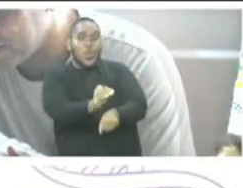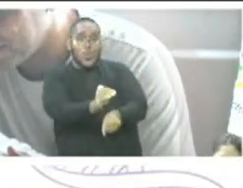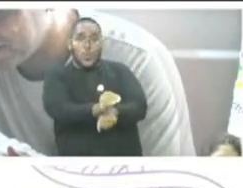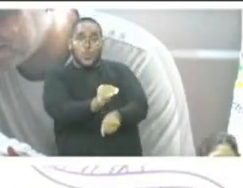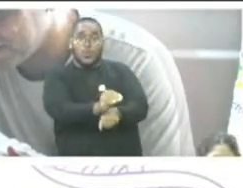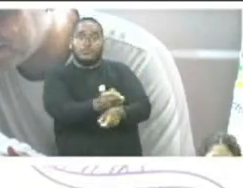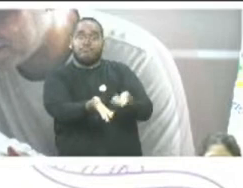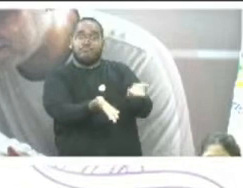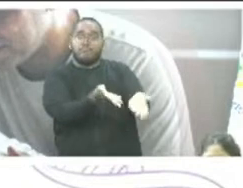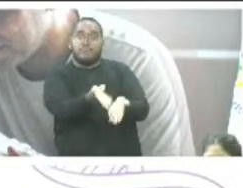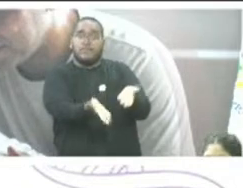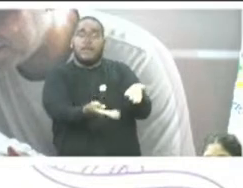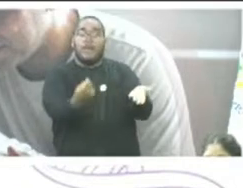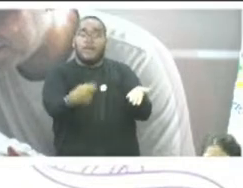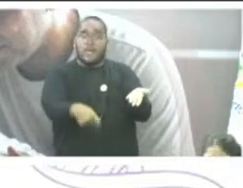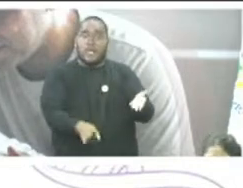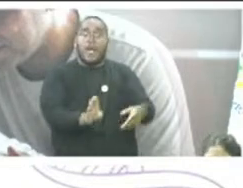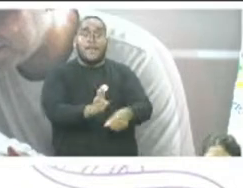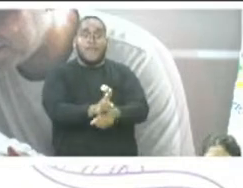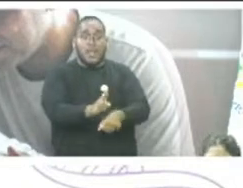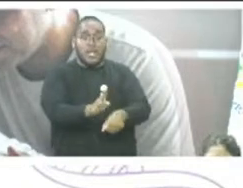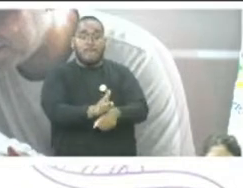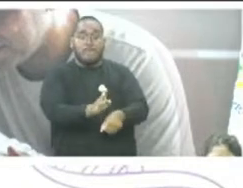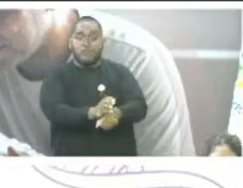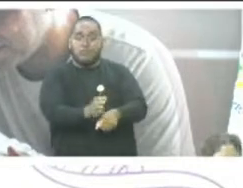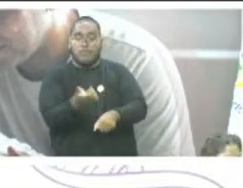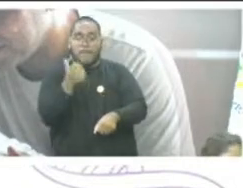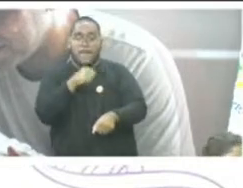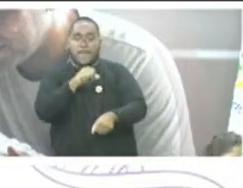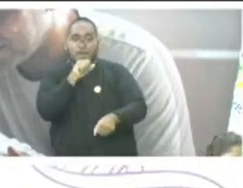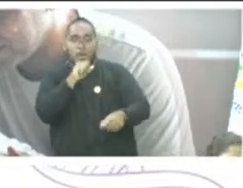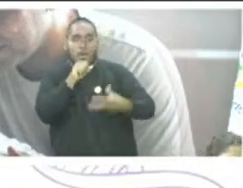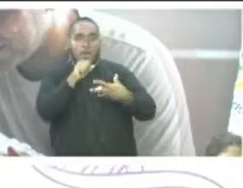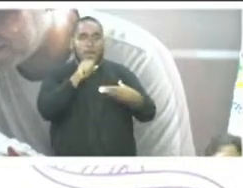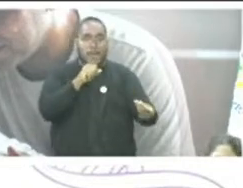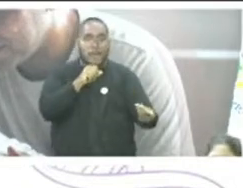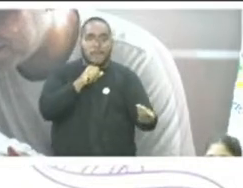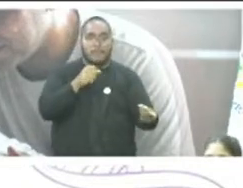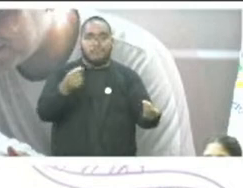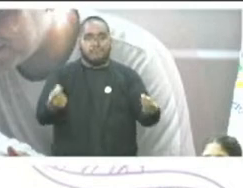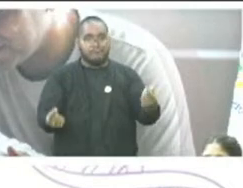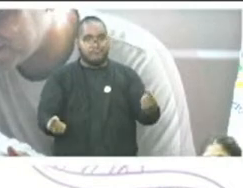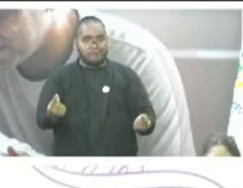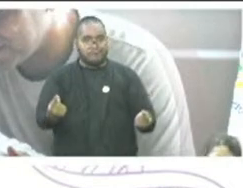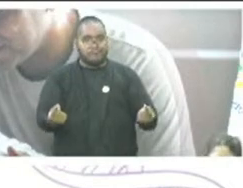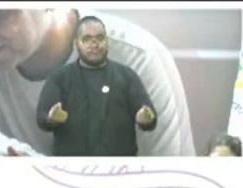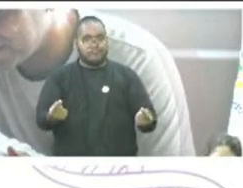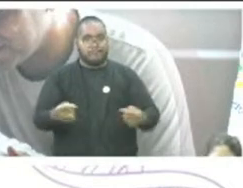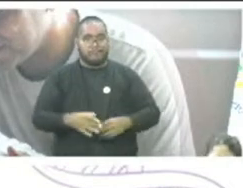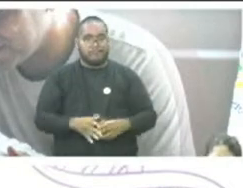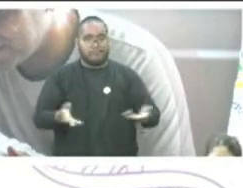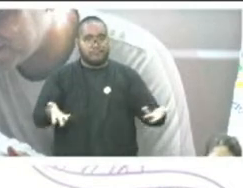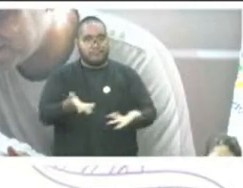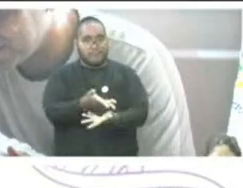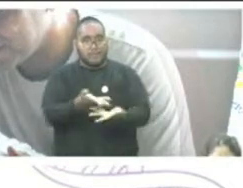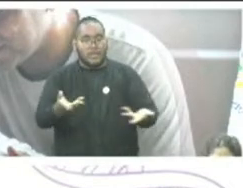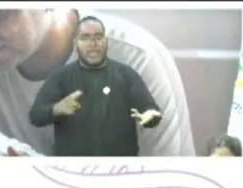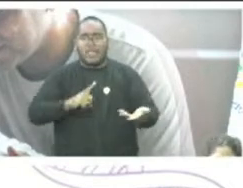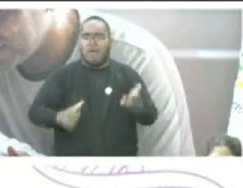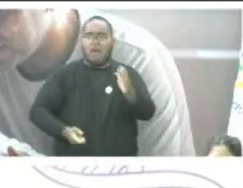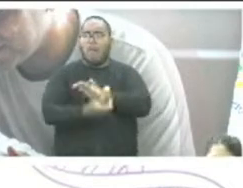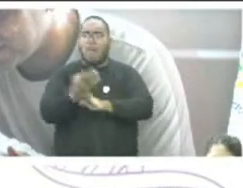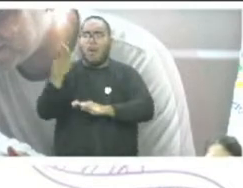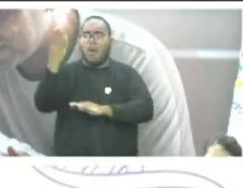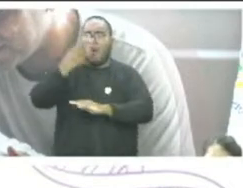ter benefícios para os dois lados. E a gente tem, como a Sônia falou, inúmeras comprovações científicas de que o contato